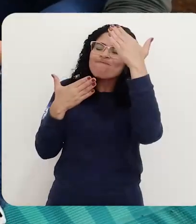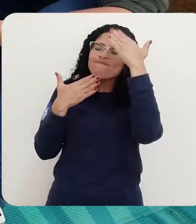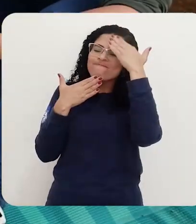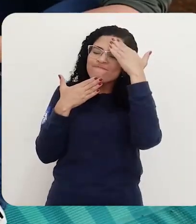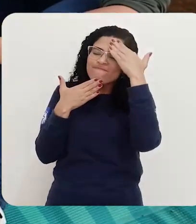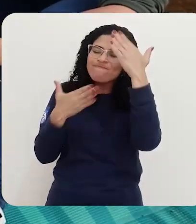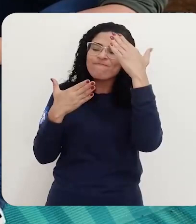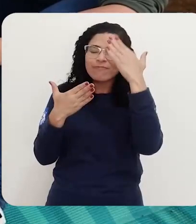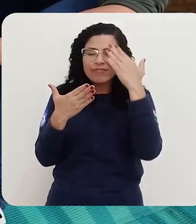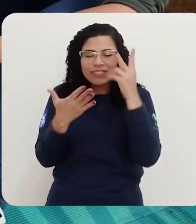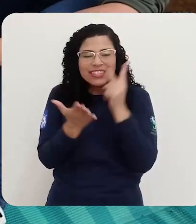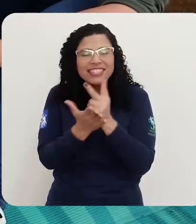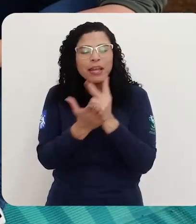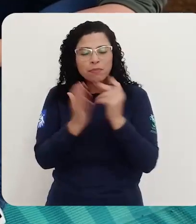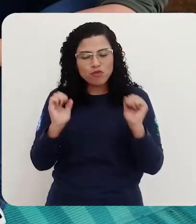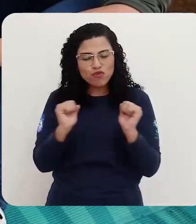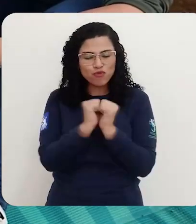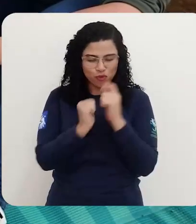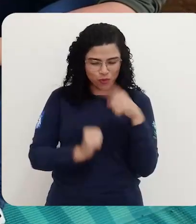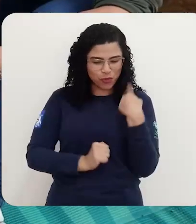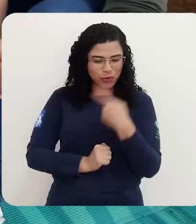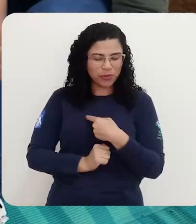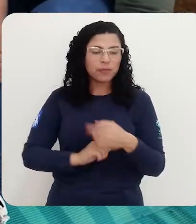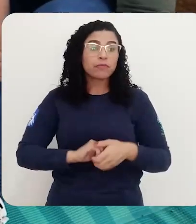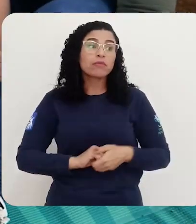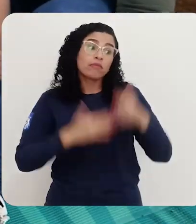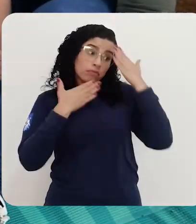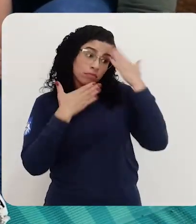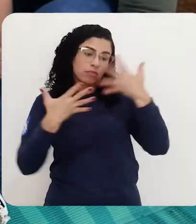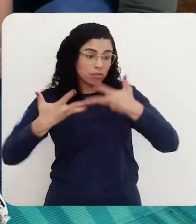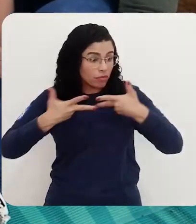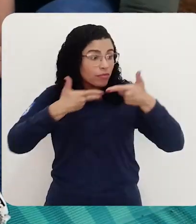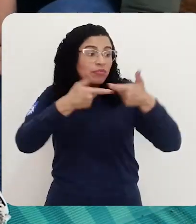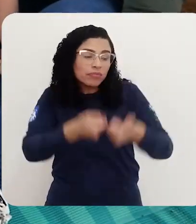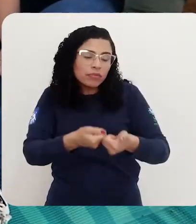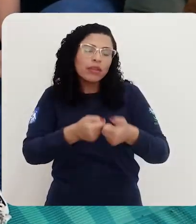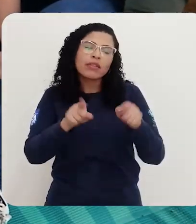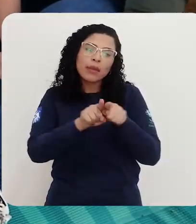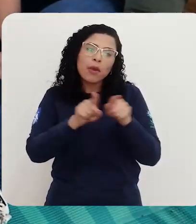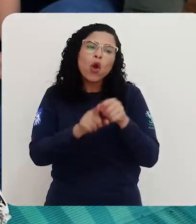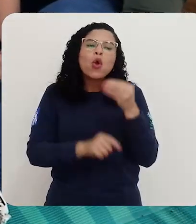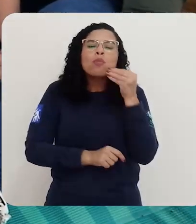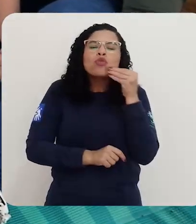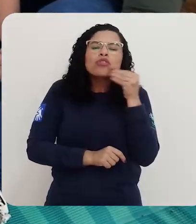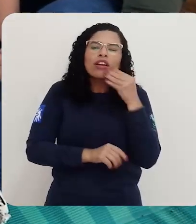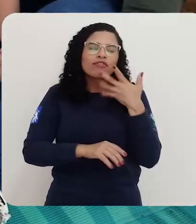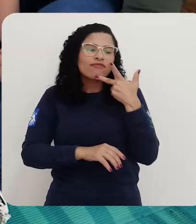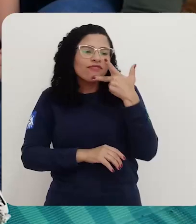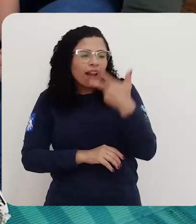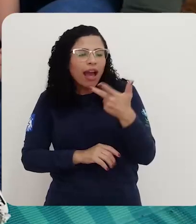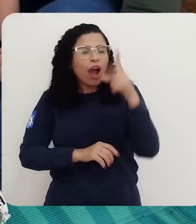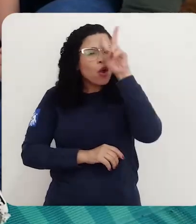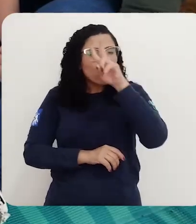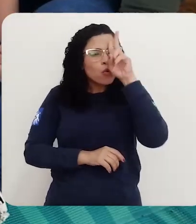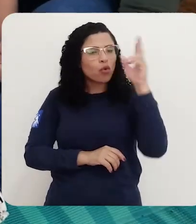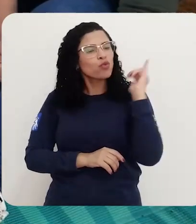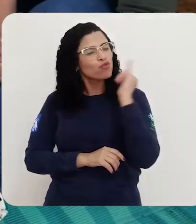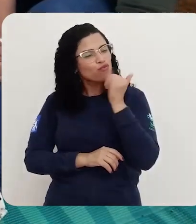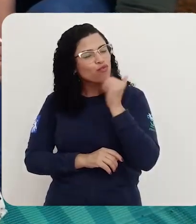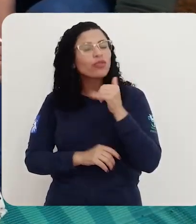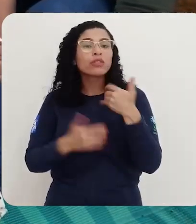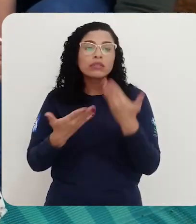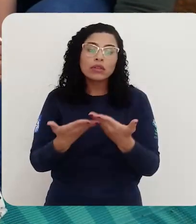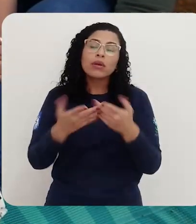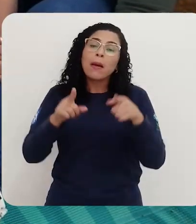Só gratidão por você estar aqui conosco, viu? Eu Muito que agradeço obrigada. pelo convite, agradeço também pela oportunidade de falar da minha história.